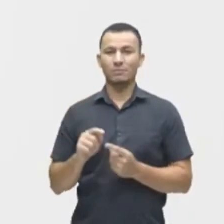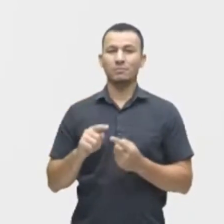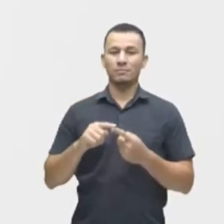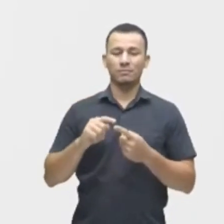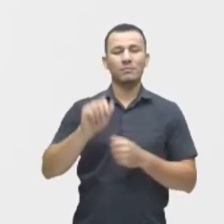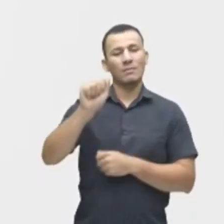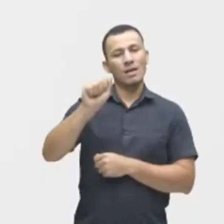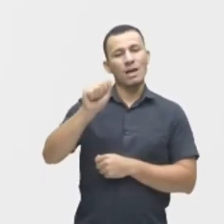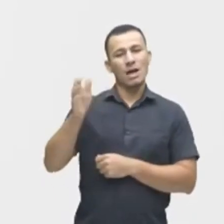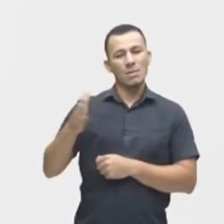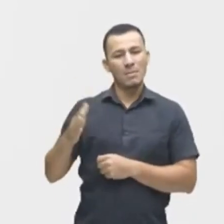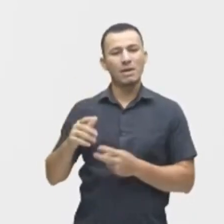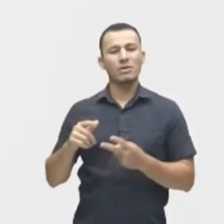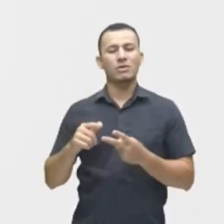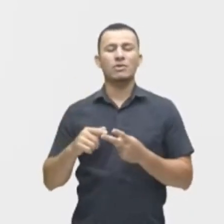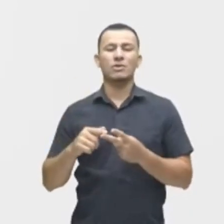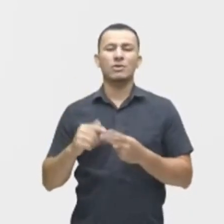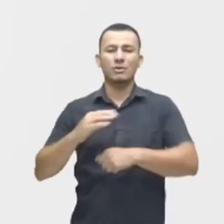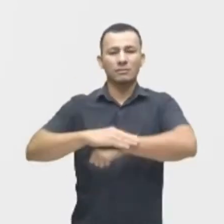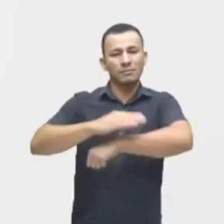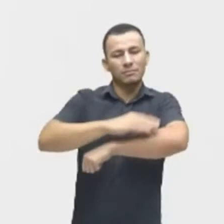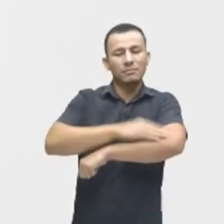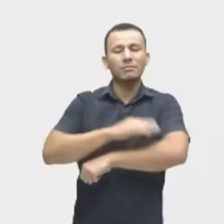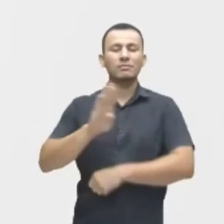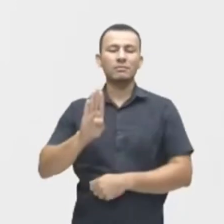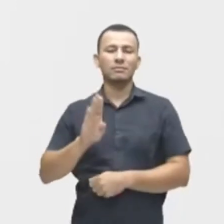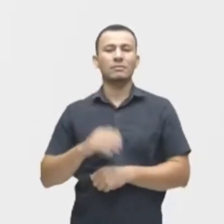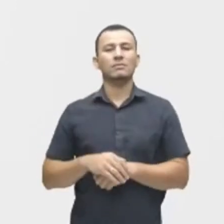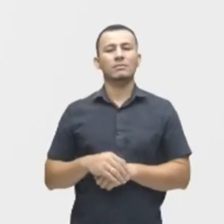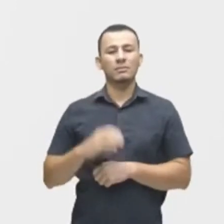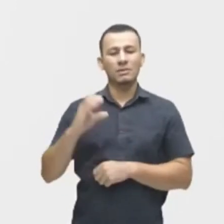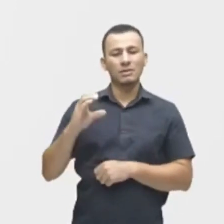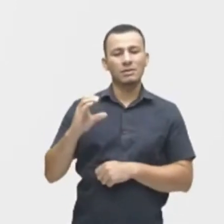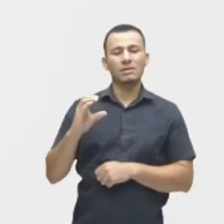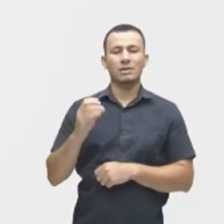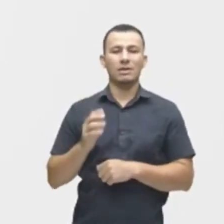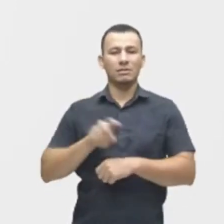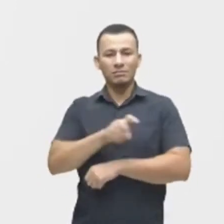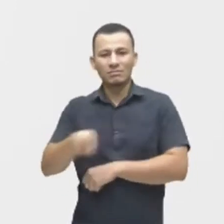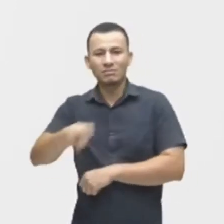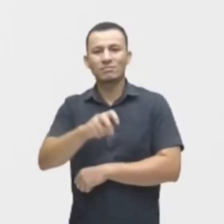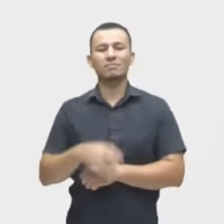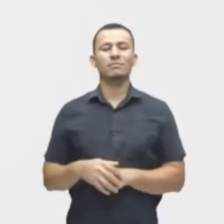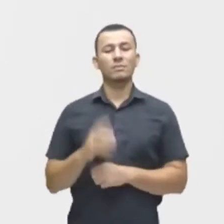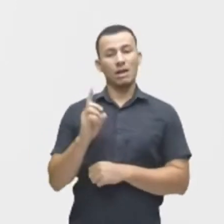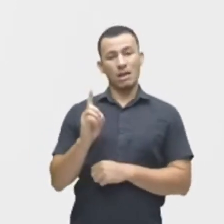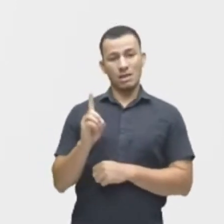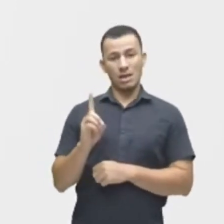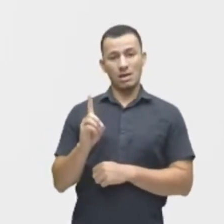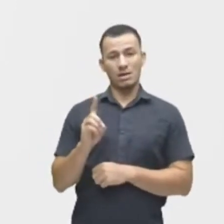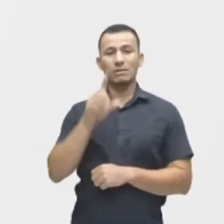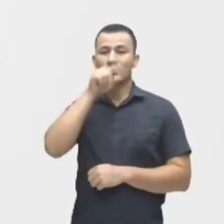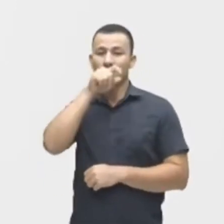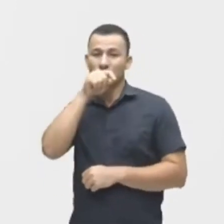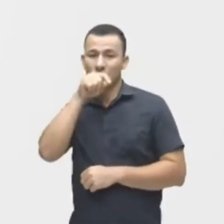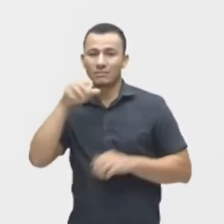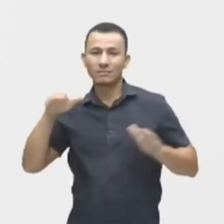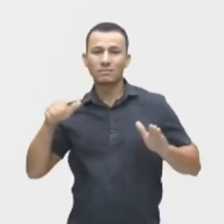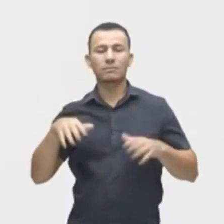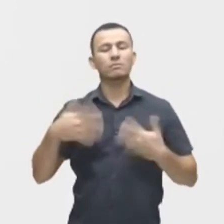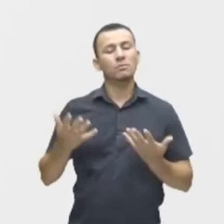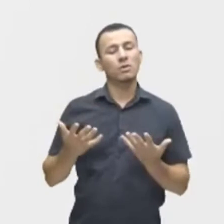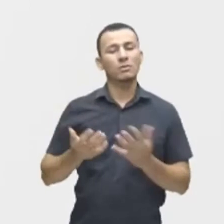B, anfíbios, letra C, répteis e letra D, aves. Tá bom? Essa é a nossa primeira questão, nosso primeiro